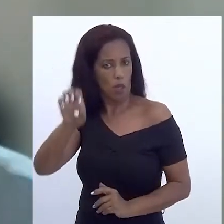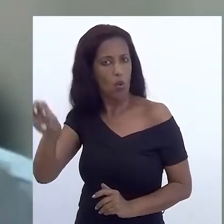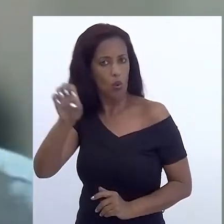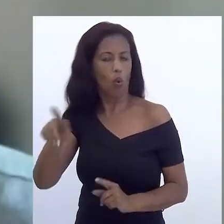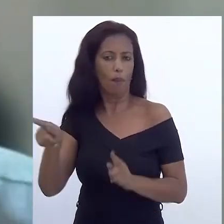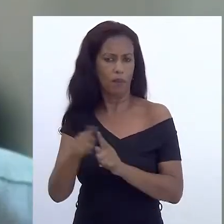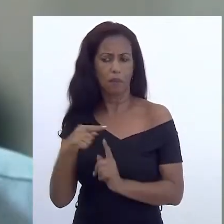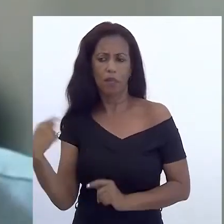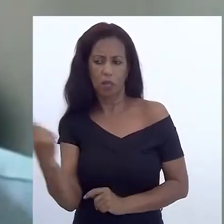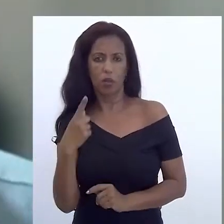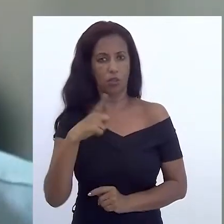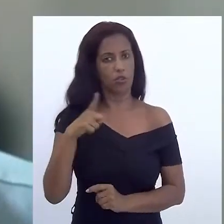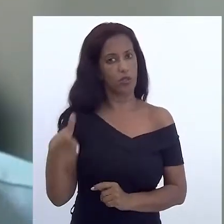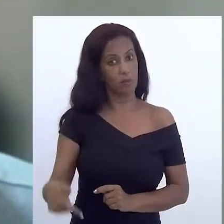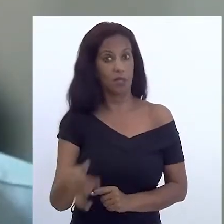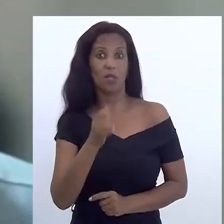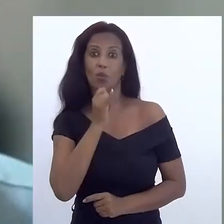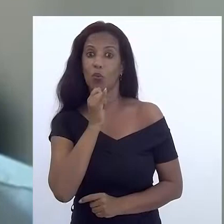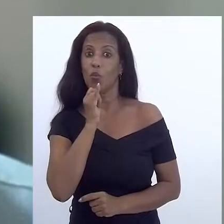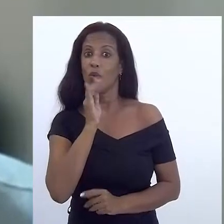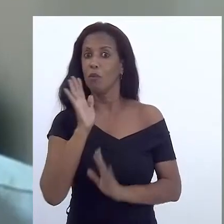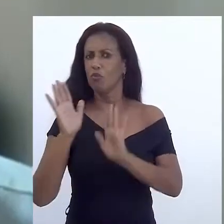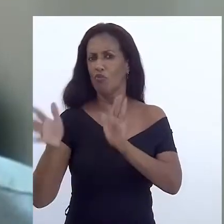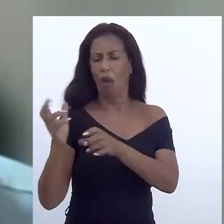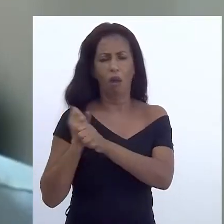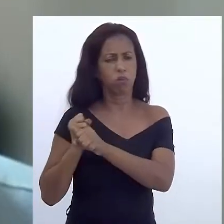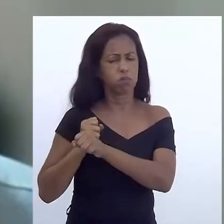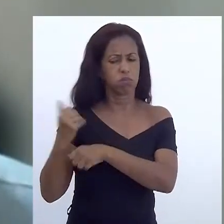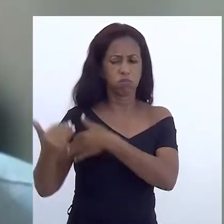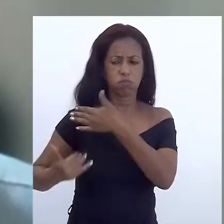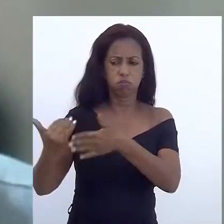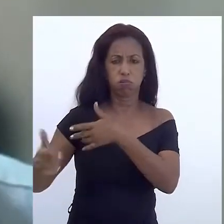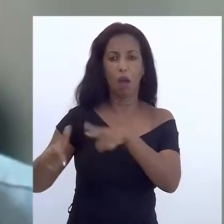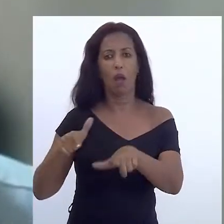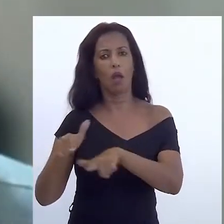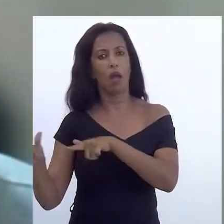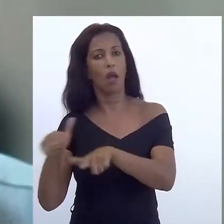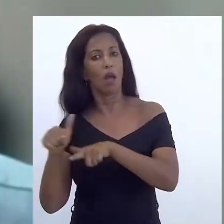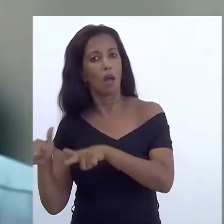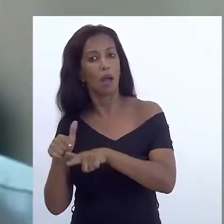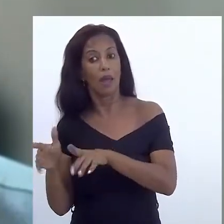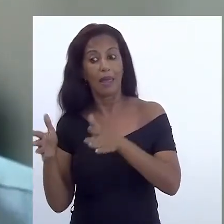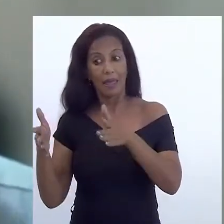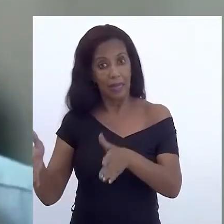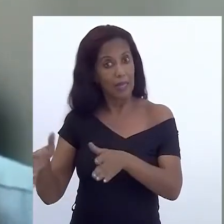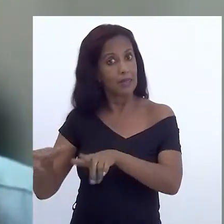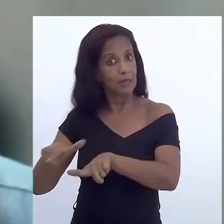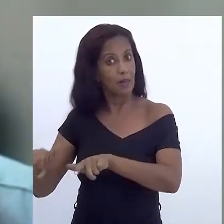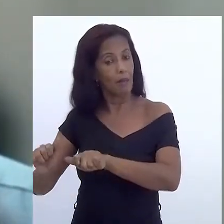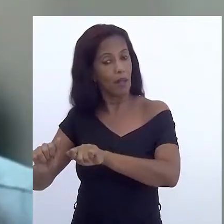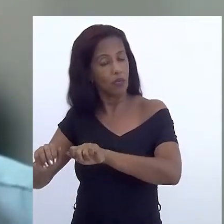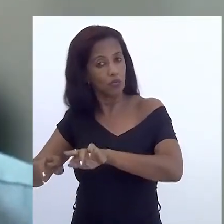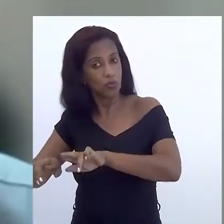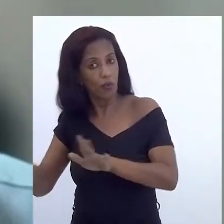nós temos aqui um belo exemplo disso, já há décadas que trabalha fazendo esse tipo de atividade com